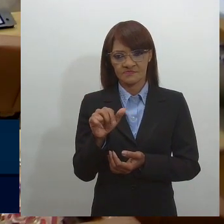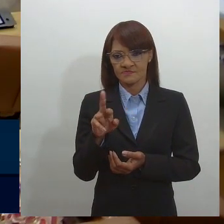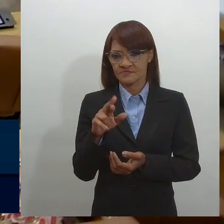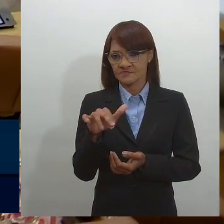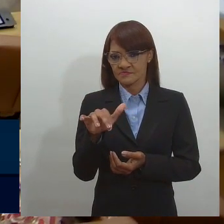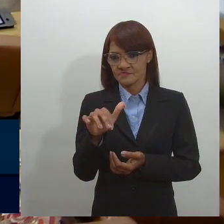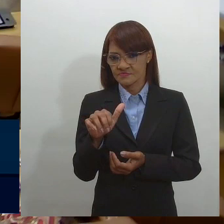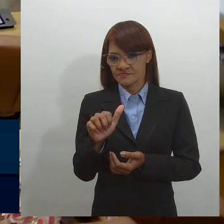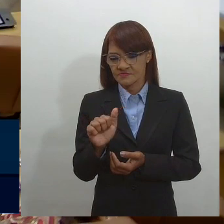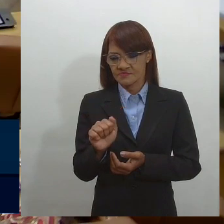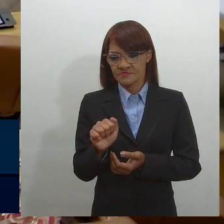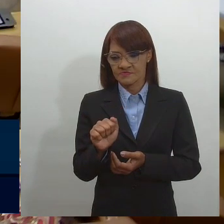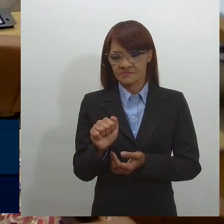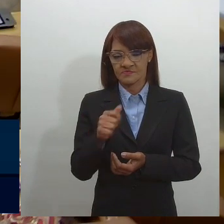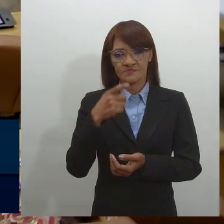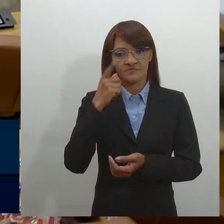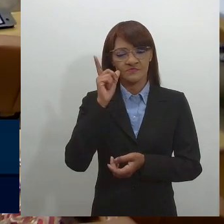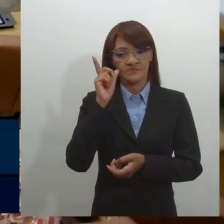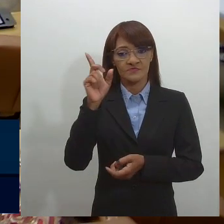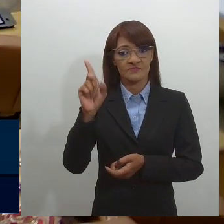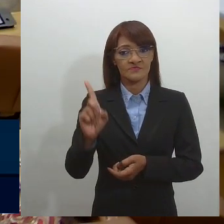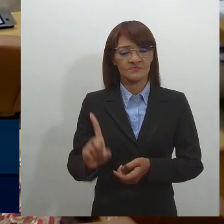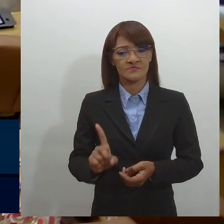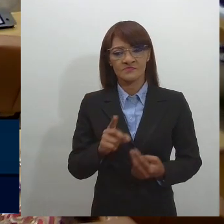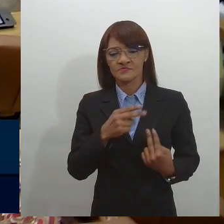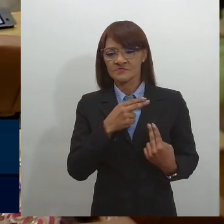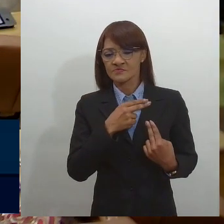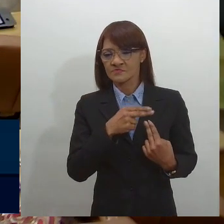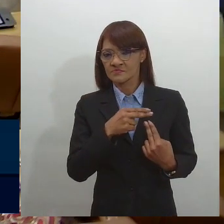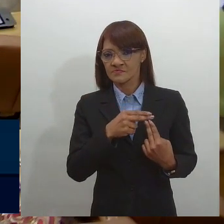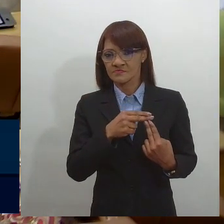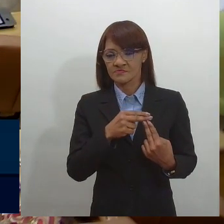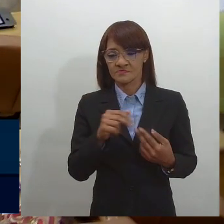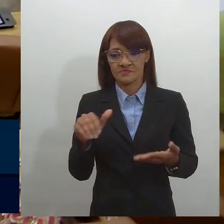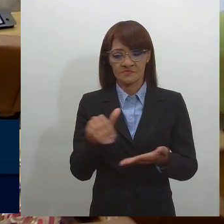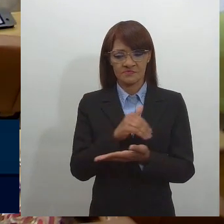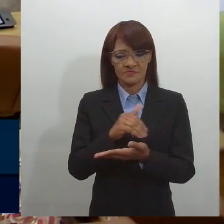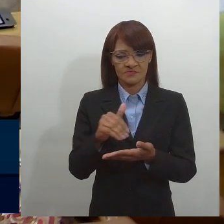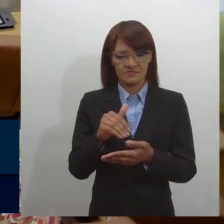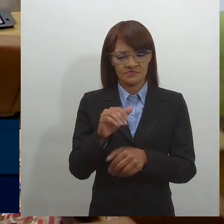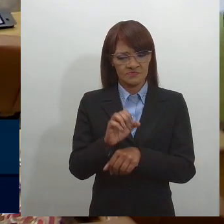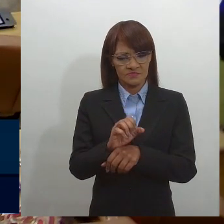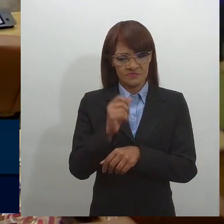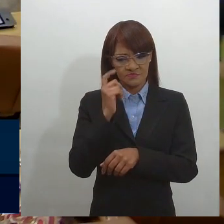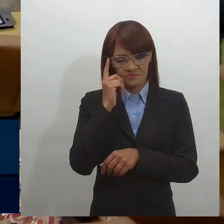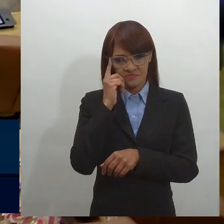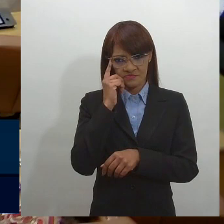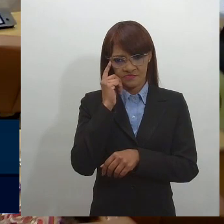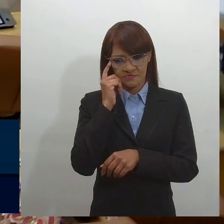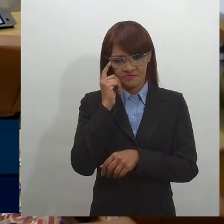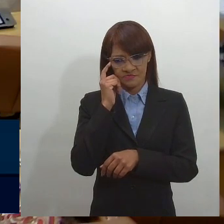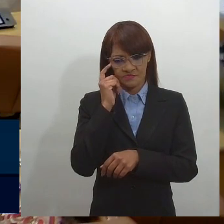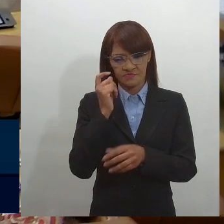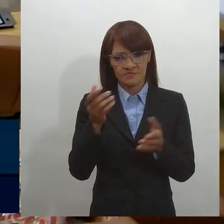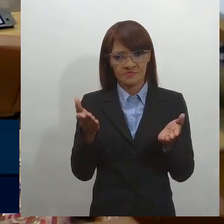do Detran Sergipe e secretário de Estado de Administração. Com a palavra o deputado Chico do Correio.